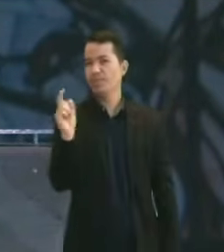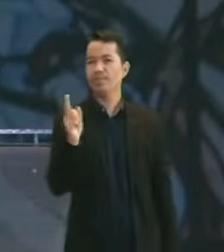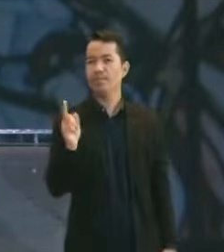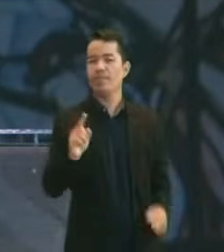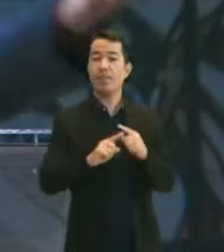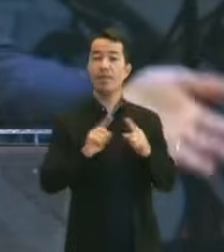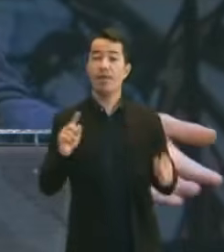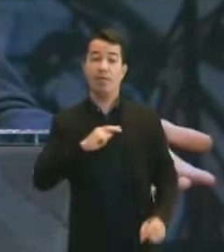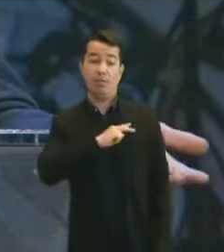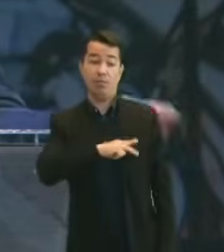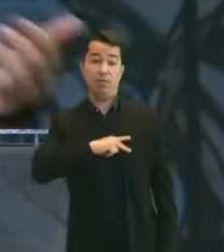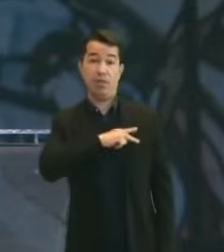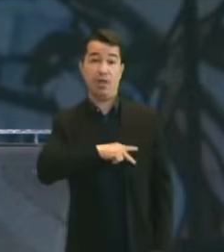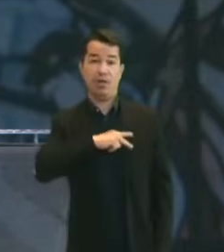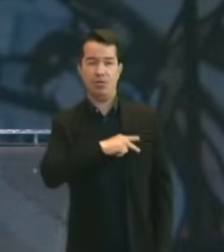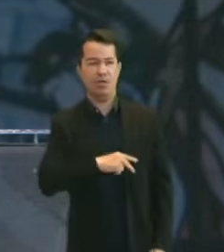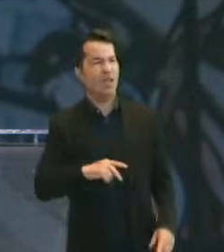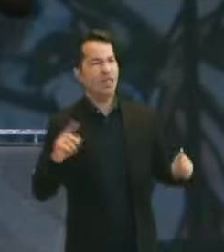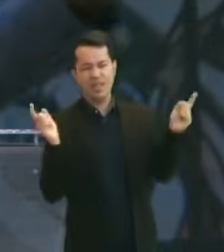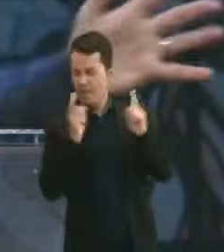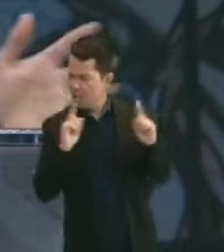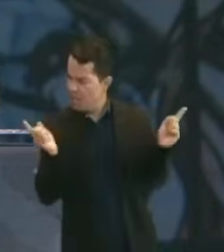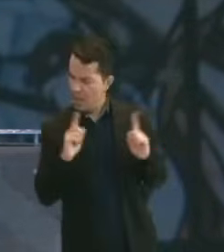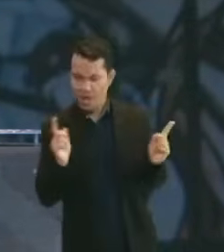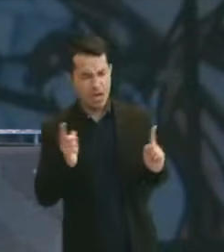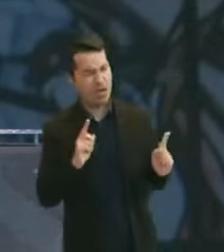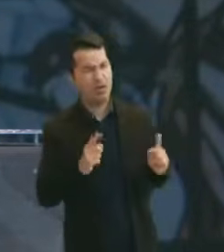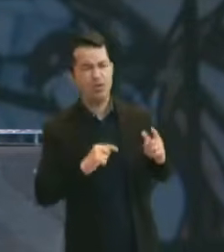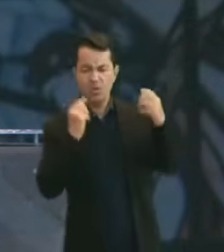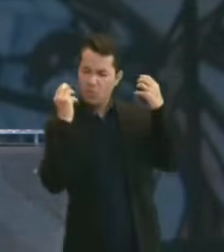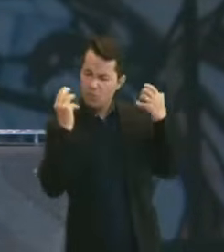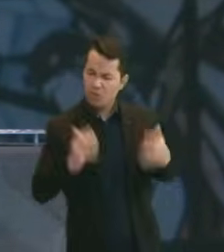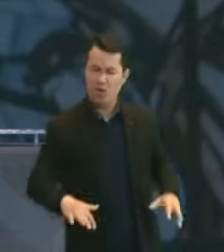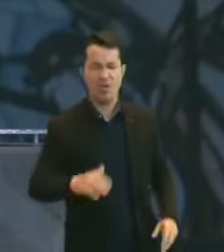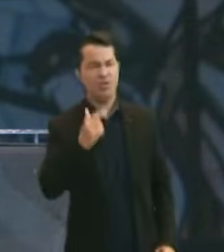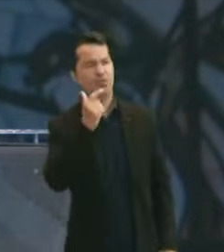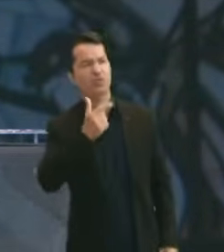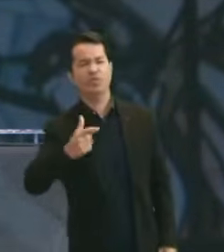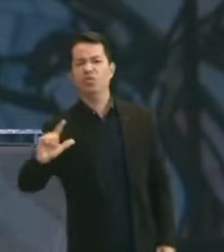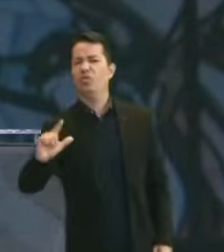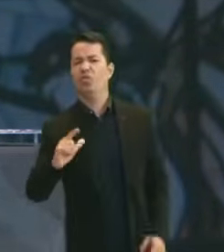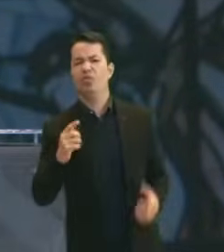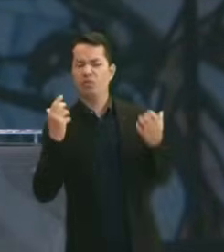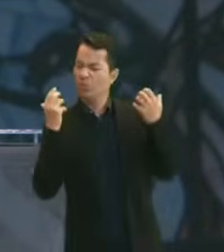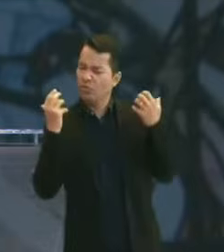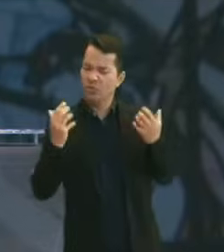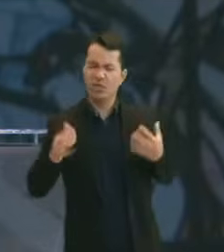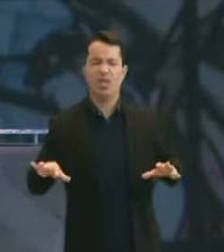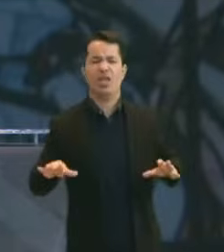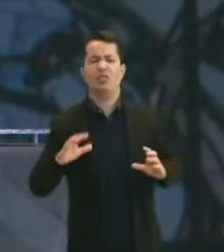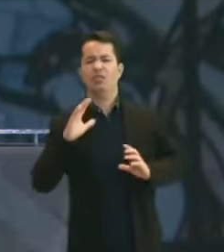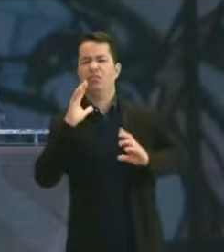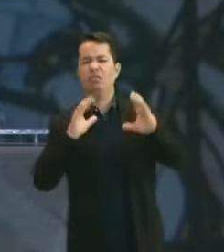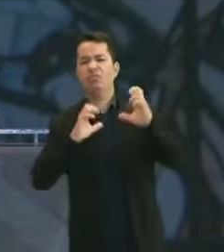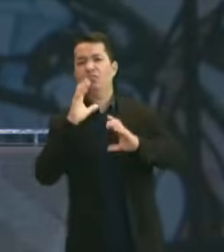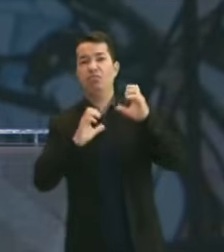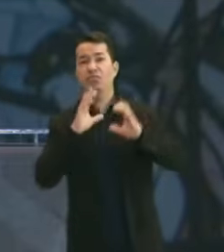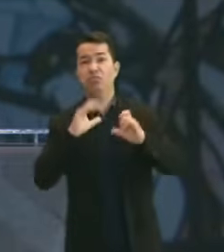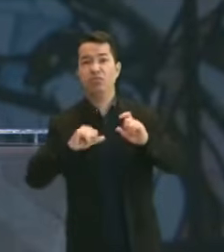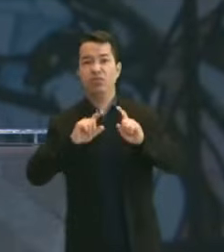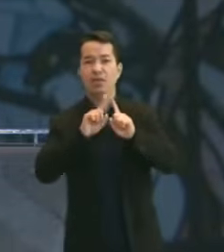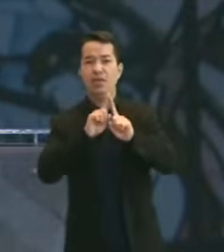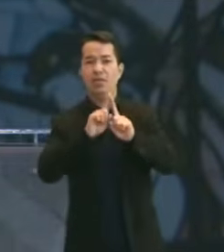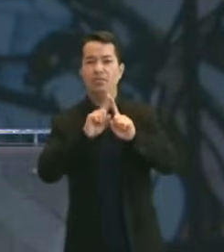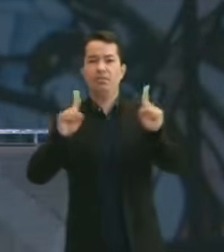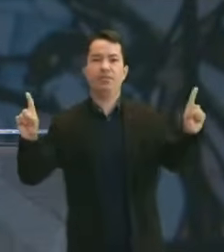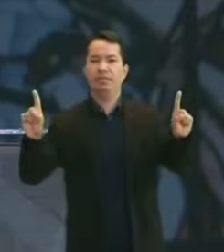Paulo discordava de Barnabé que eles deveriam levar João Marcos de novo. E ali houve uma forte discórdia entre os dois e eles decidiram